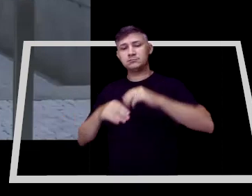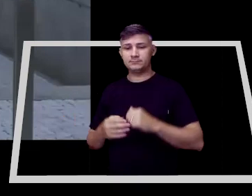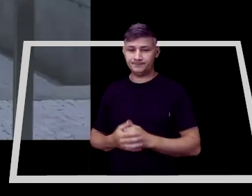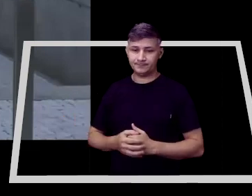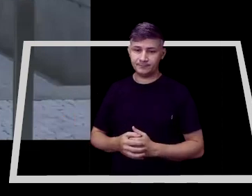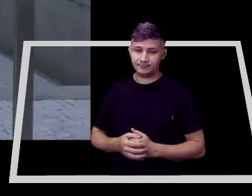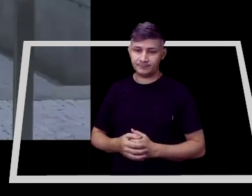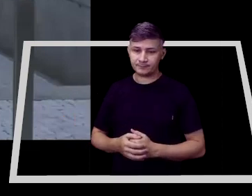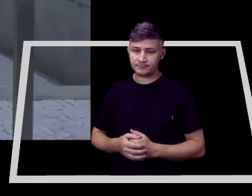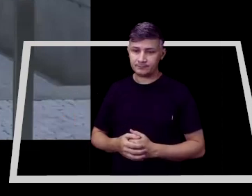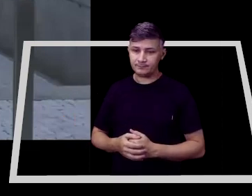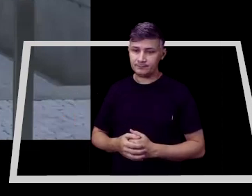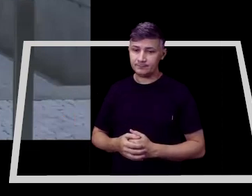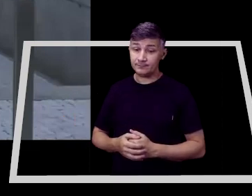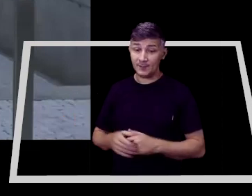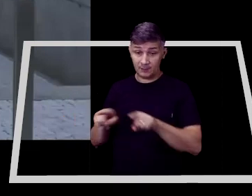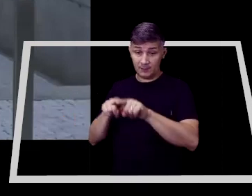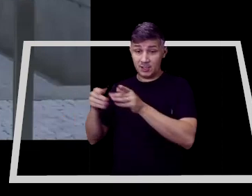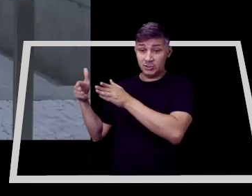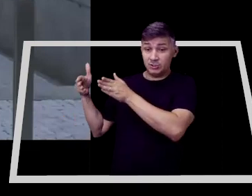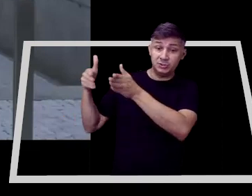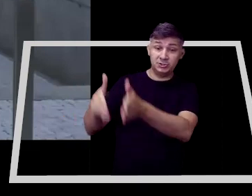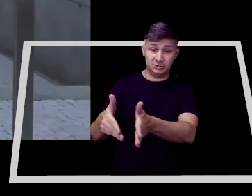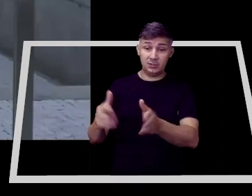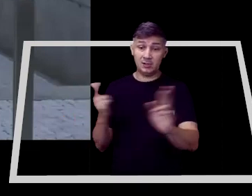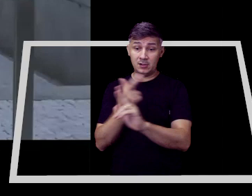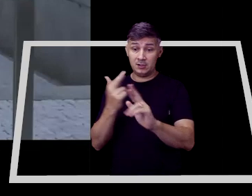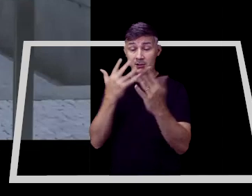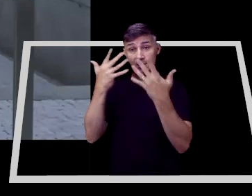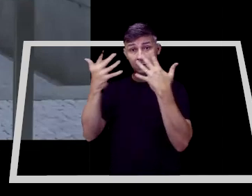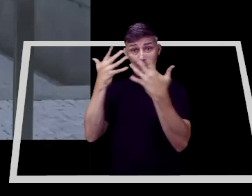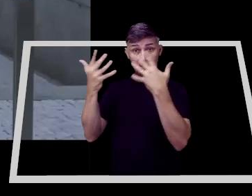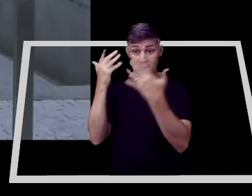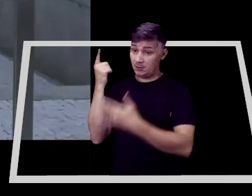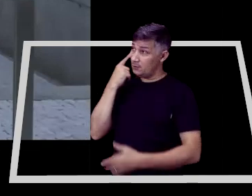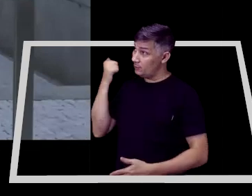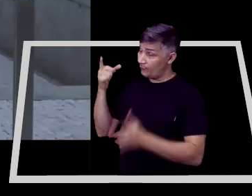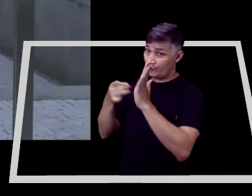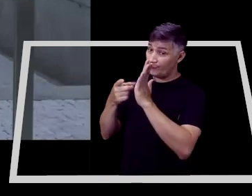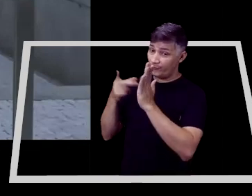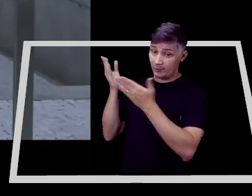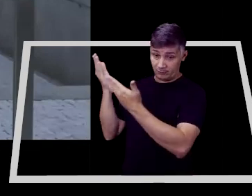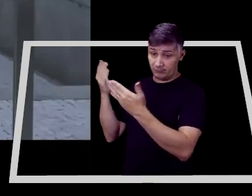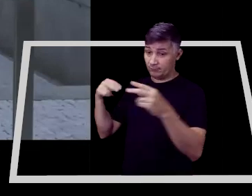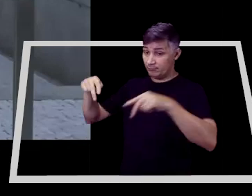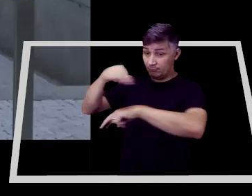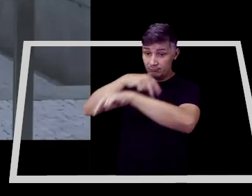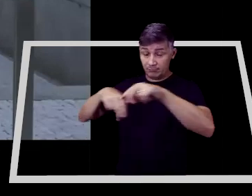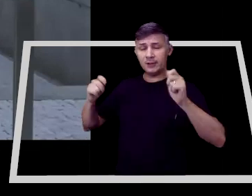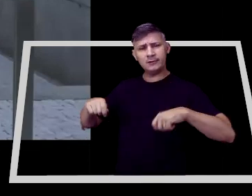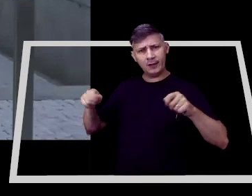um pouco dessa chegada, essa relação, um pouco essa transparência desse volume, mas que permite